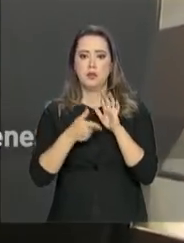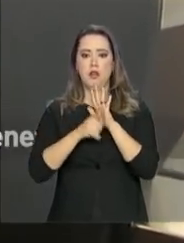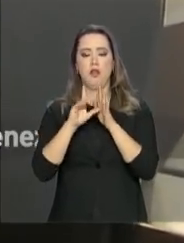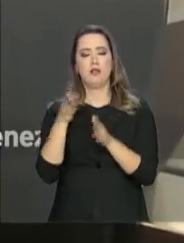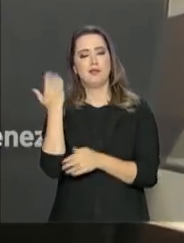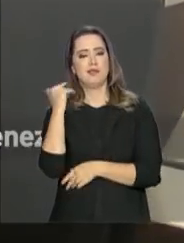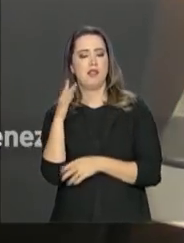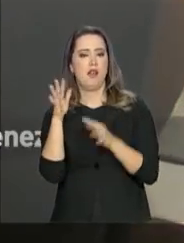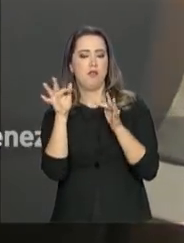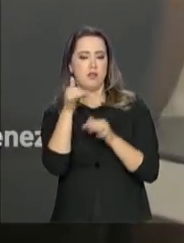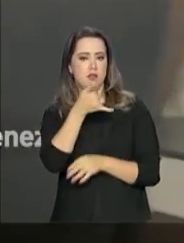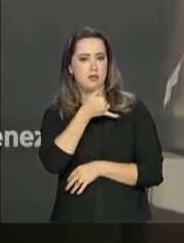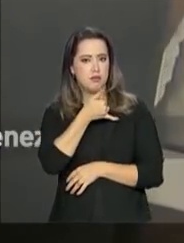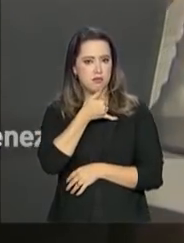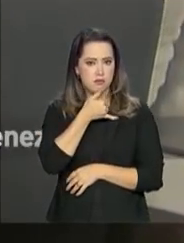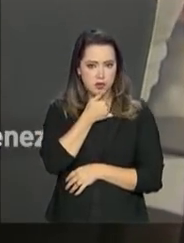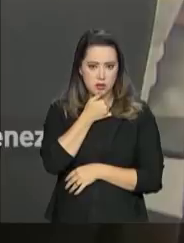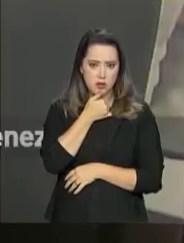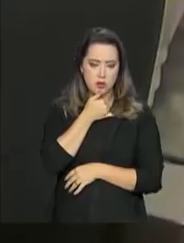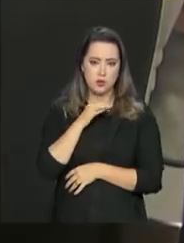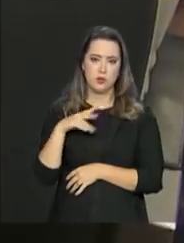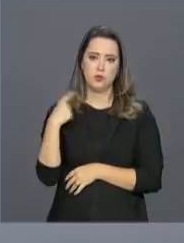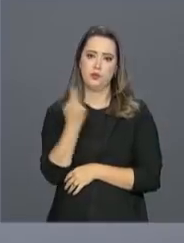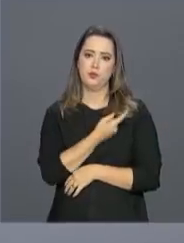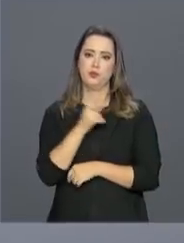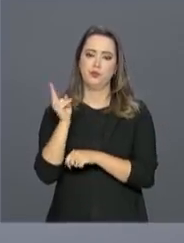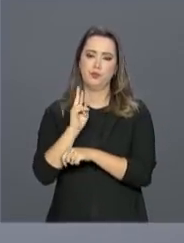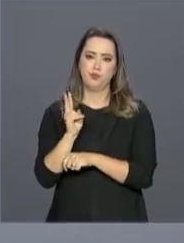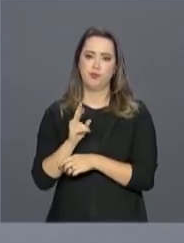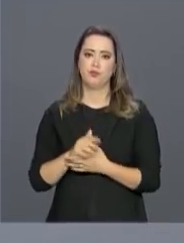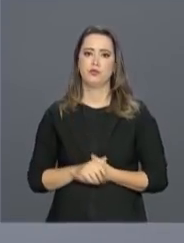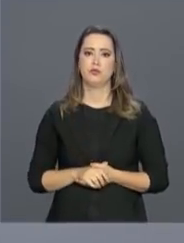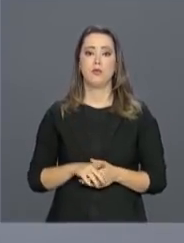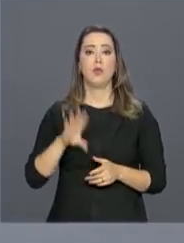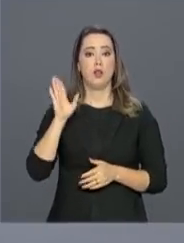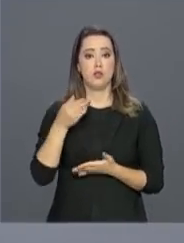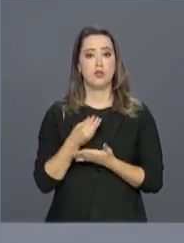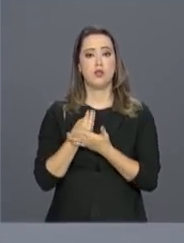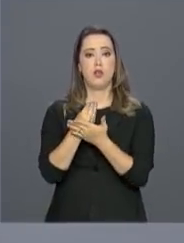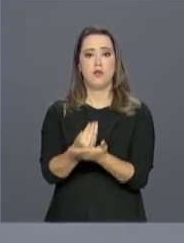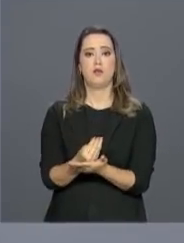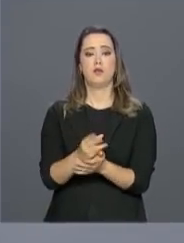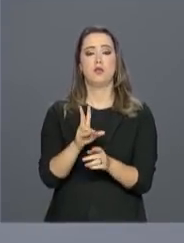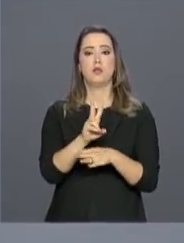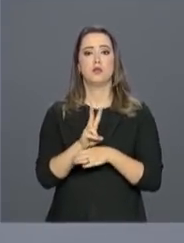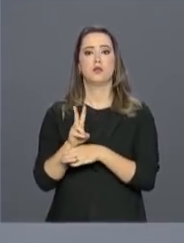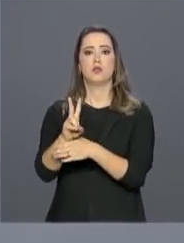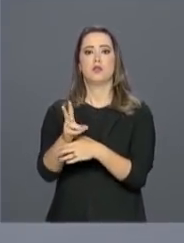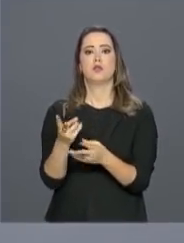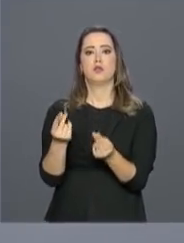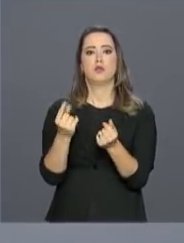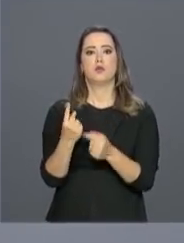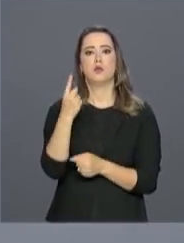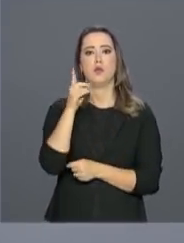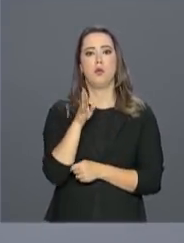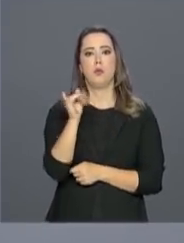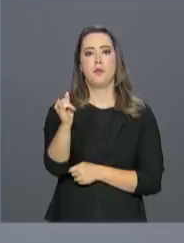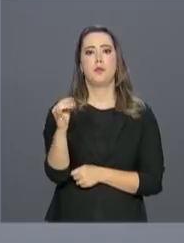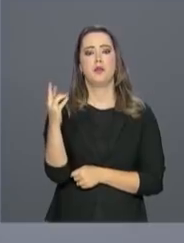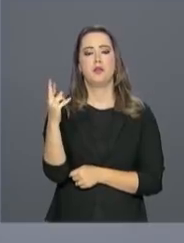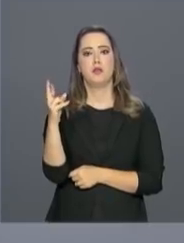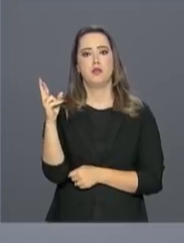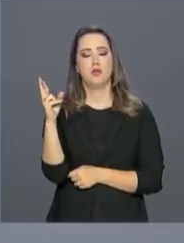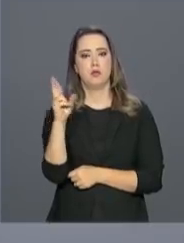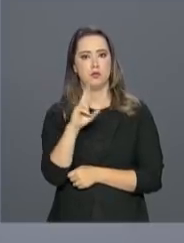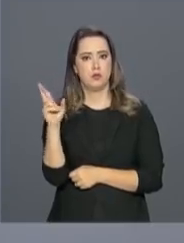porque torceu convencionaram já está disponível uma linha de crédito no valor de um bilhão e meio de reais